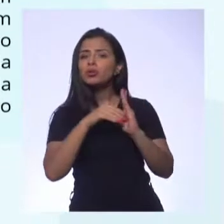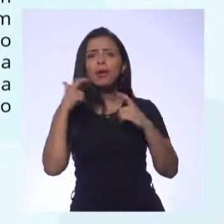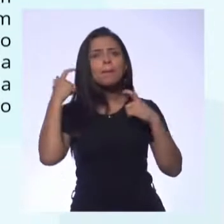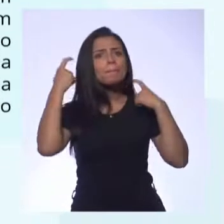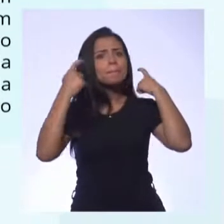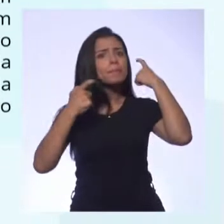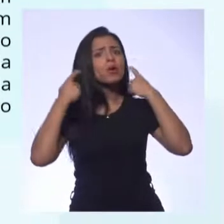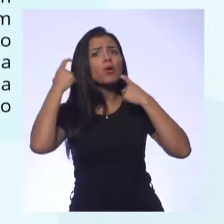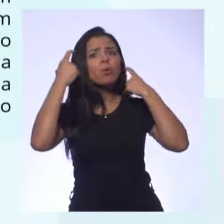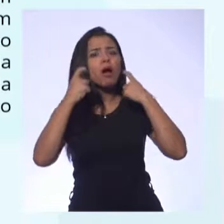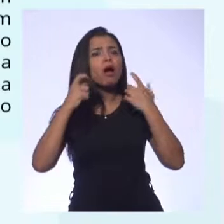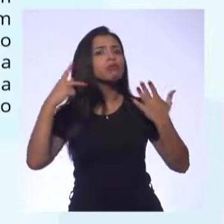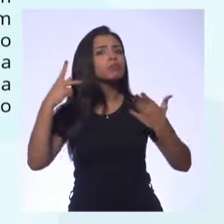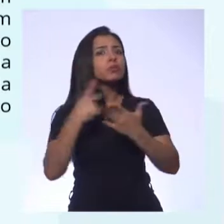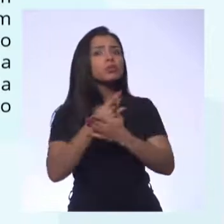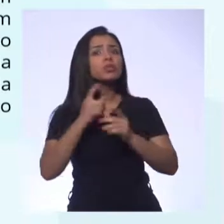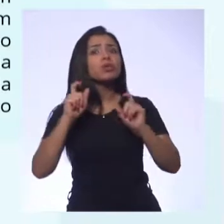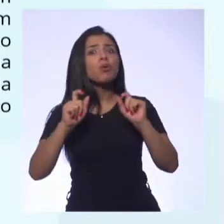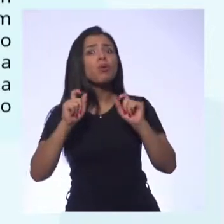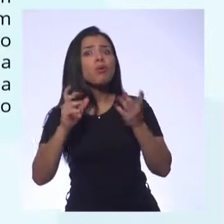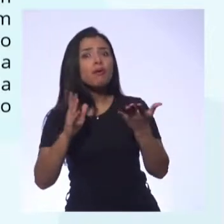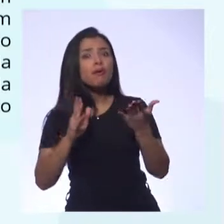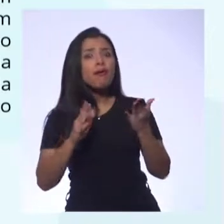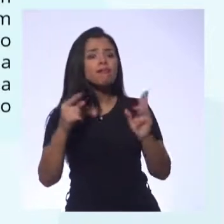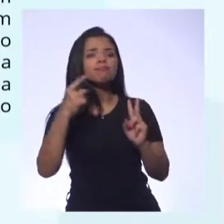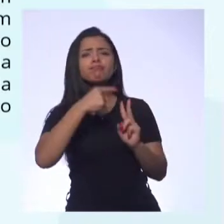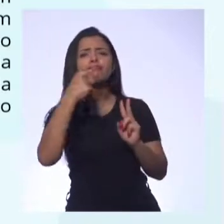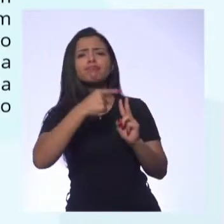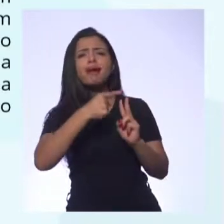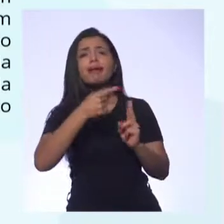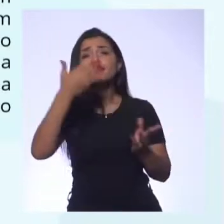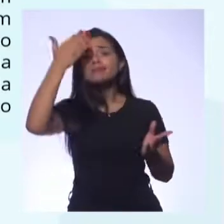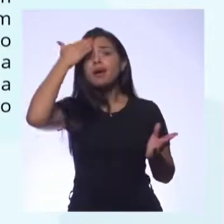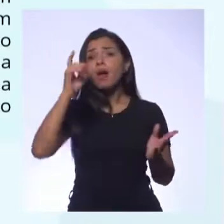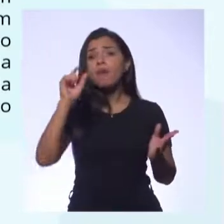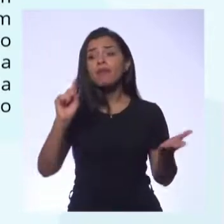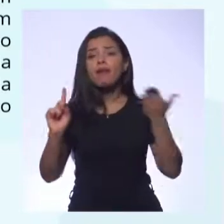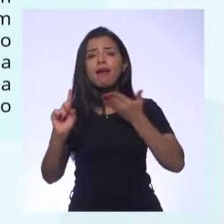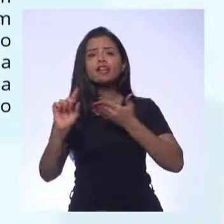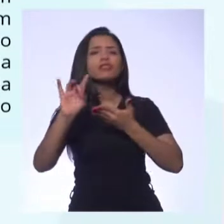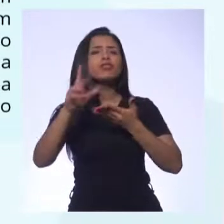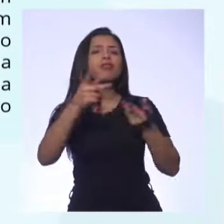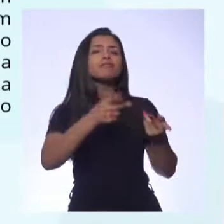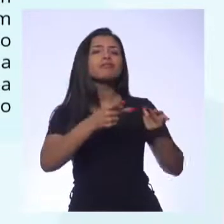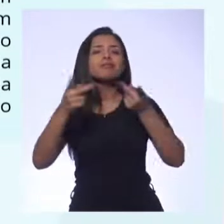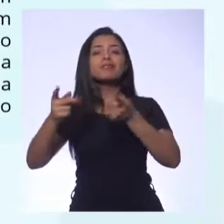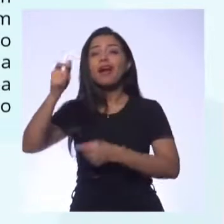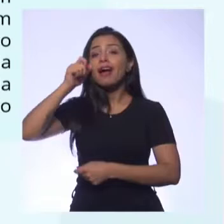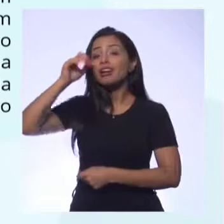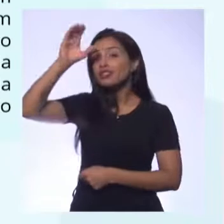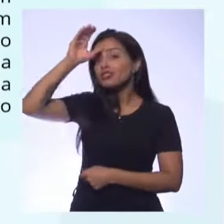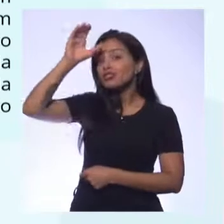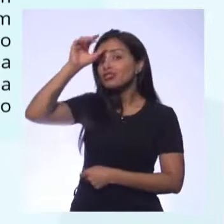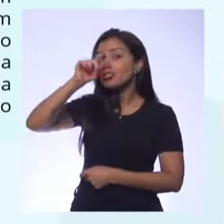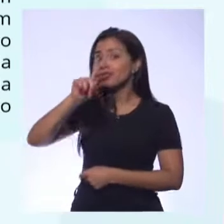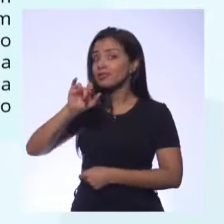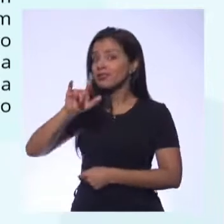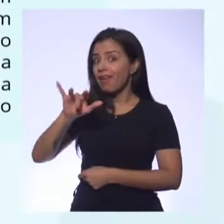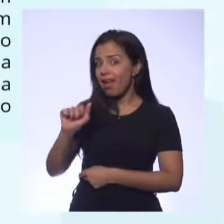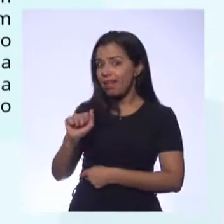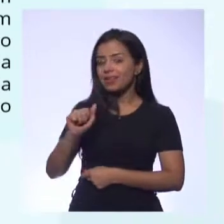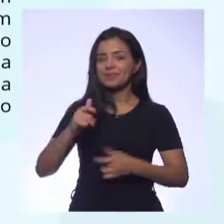o que teria acontecido. Mal sabem eles que a mãe foi visitar a querida tia Zélia, que é a Sueli